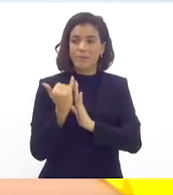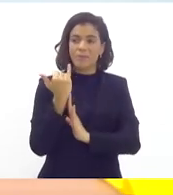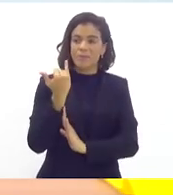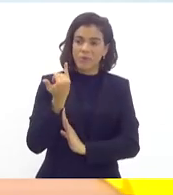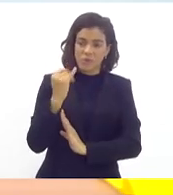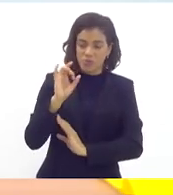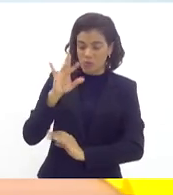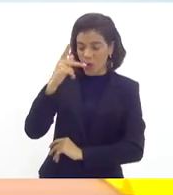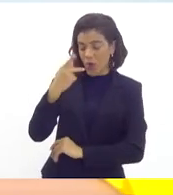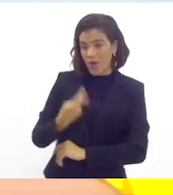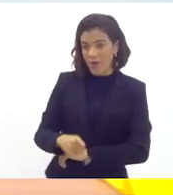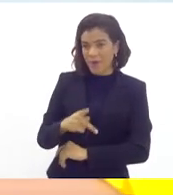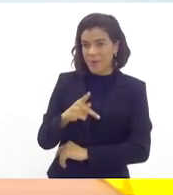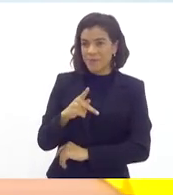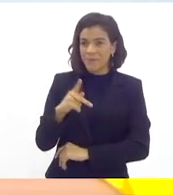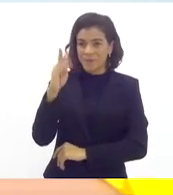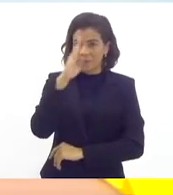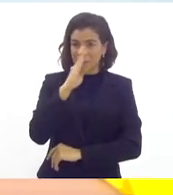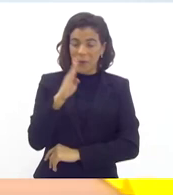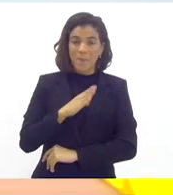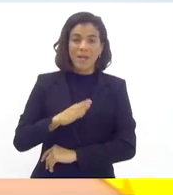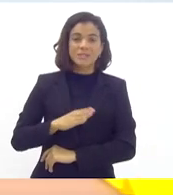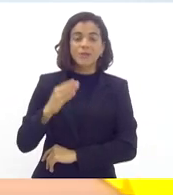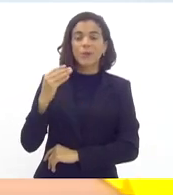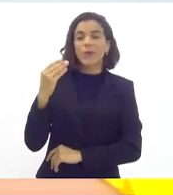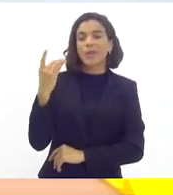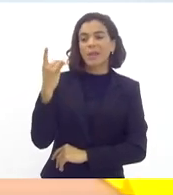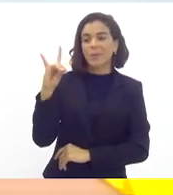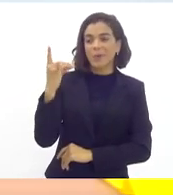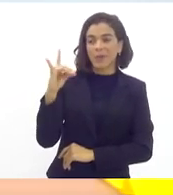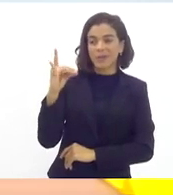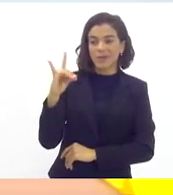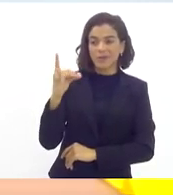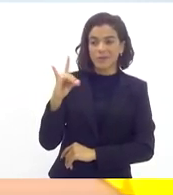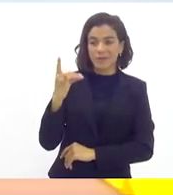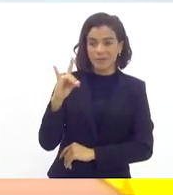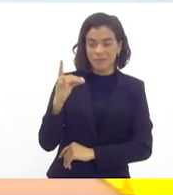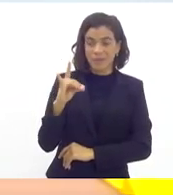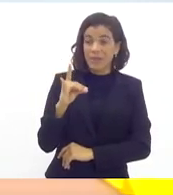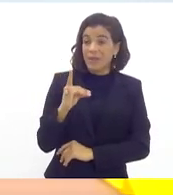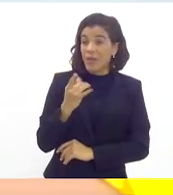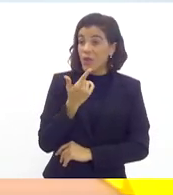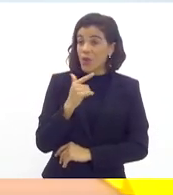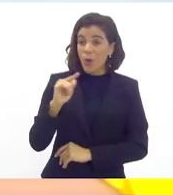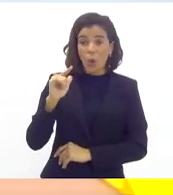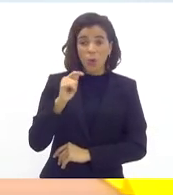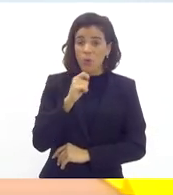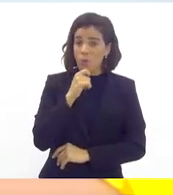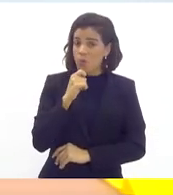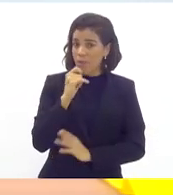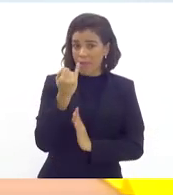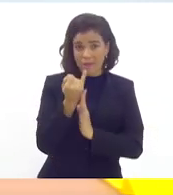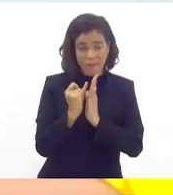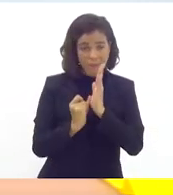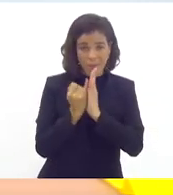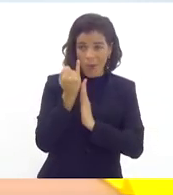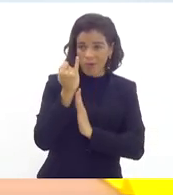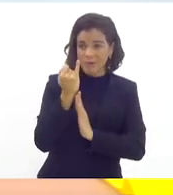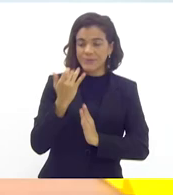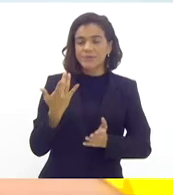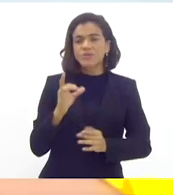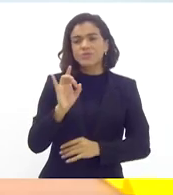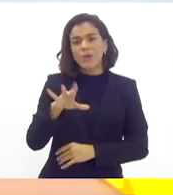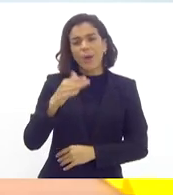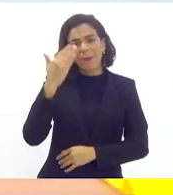só existe aqui, só tem no Brasil e na Bolívia. Todos os outros países do mundo tributam ao imposto sobre preço sem imposto. Então, assim, só